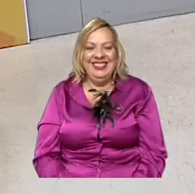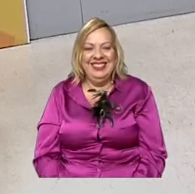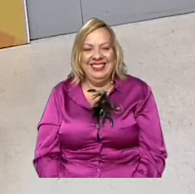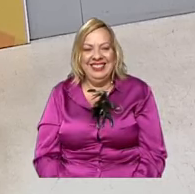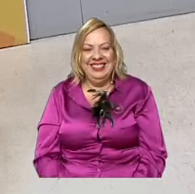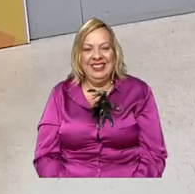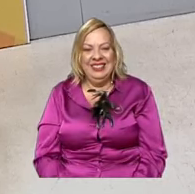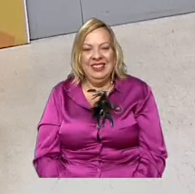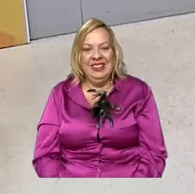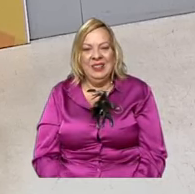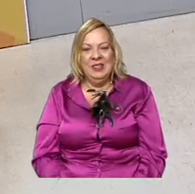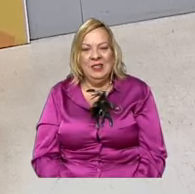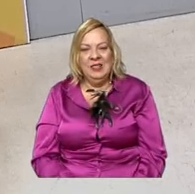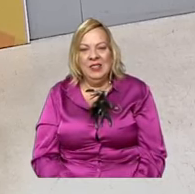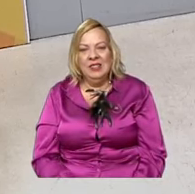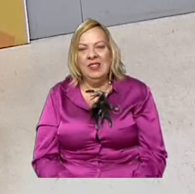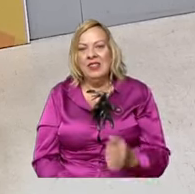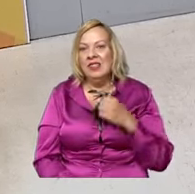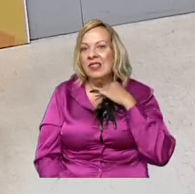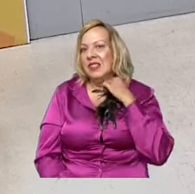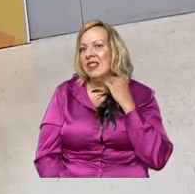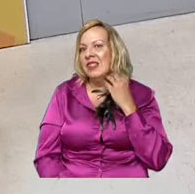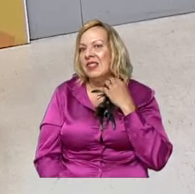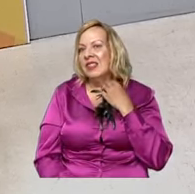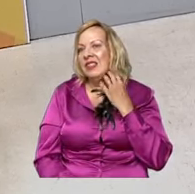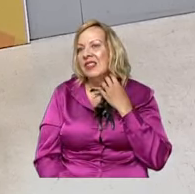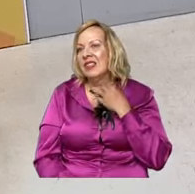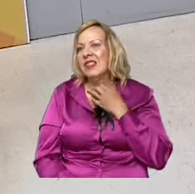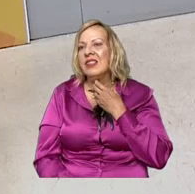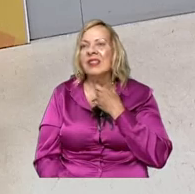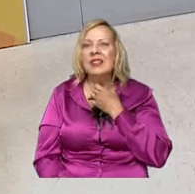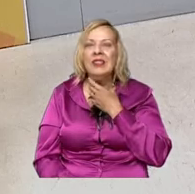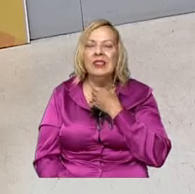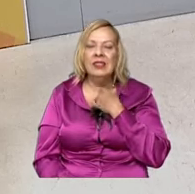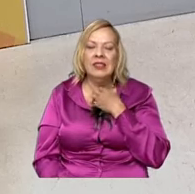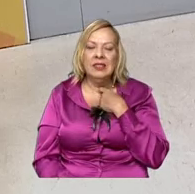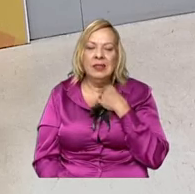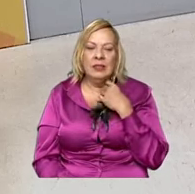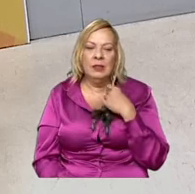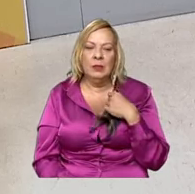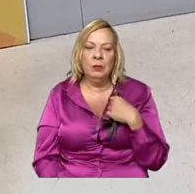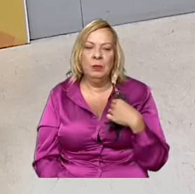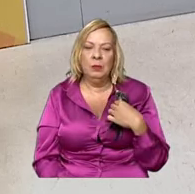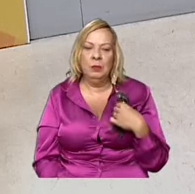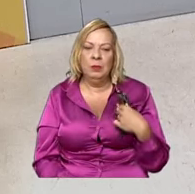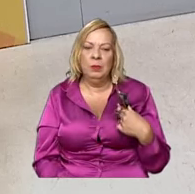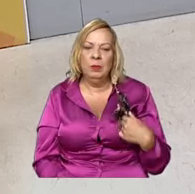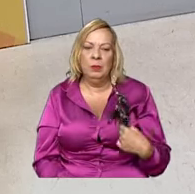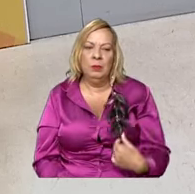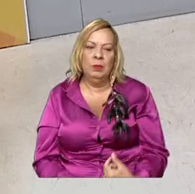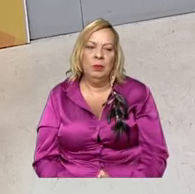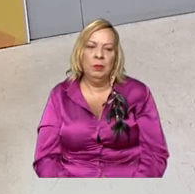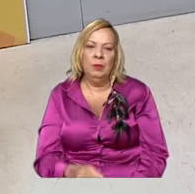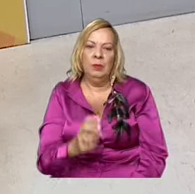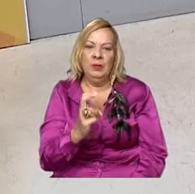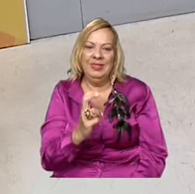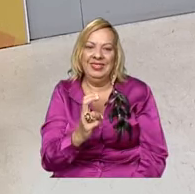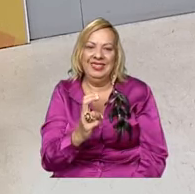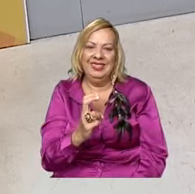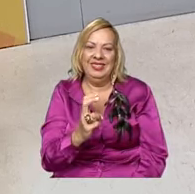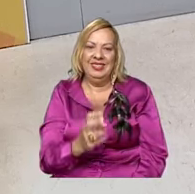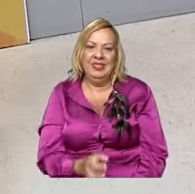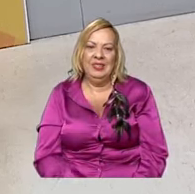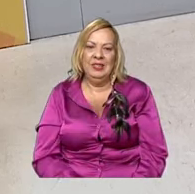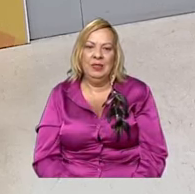Marca 30 aí, a Clarinha já colocou lá no painel. E aí o 5 agora,